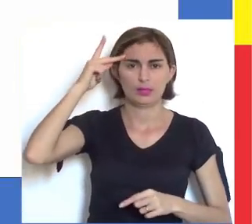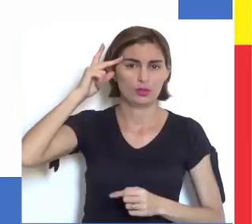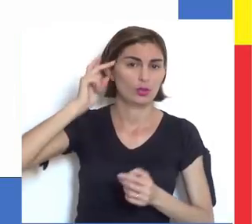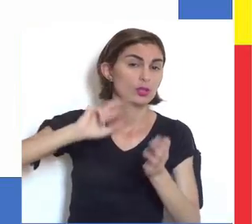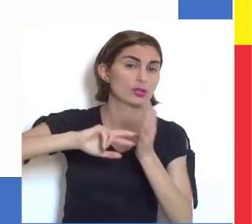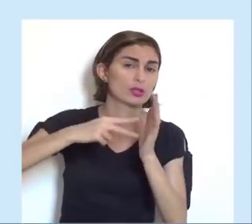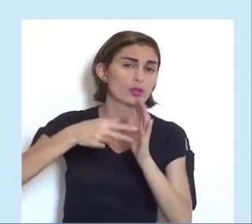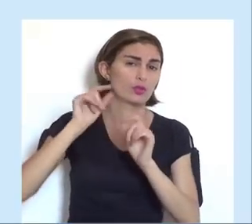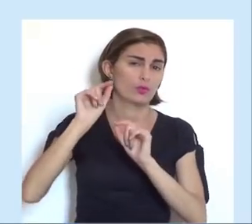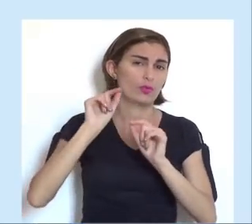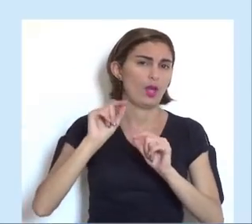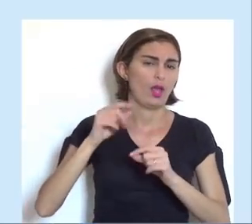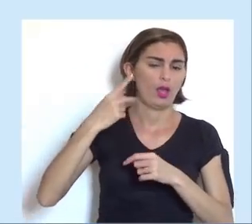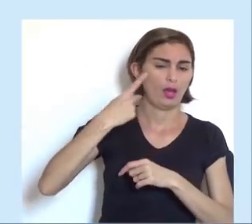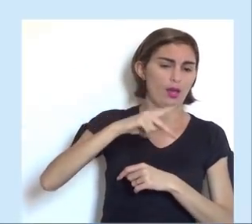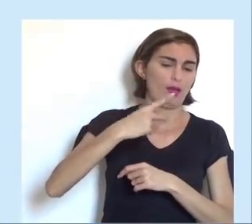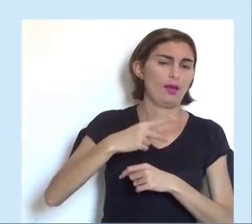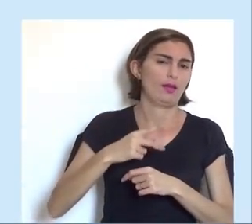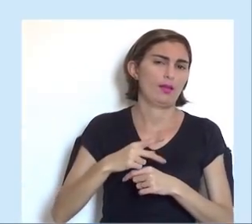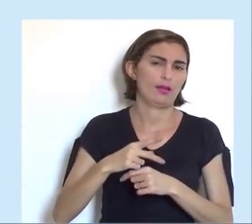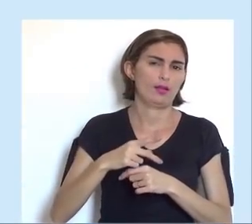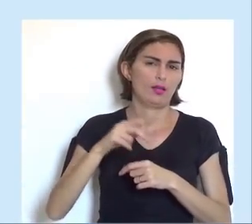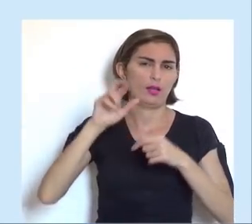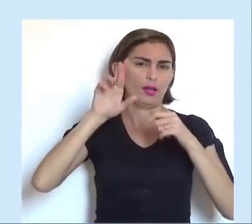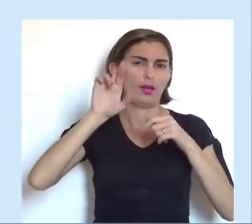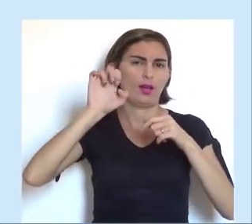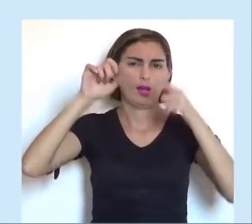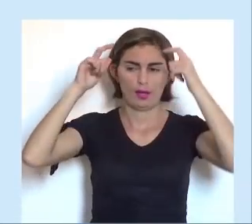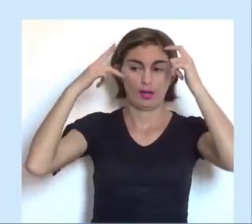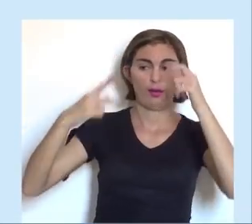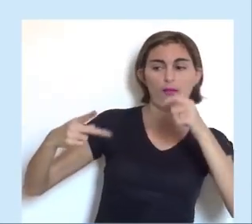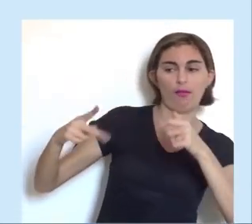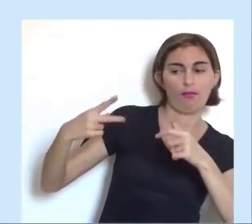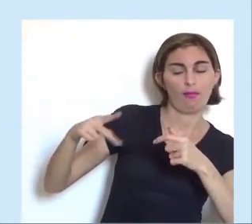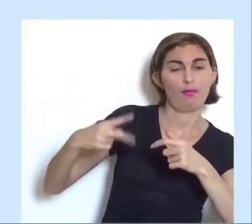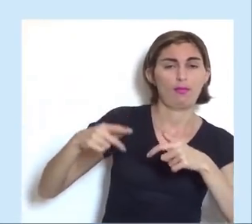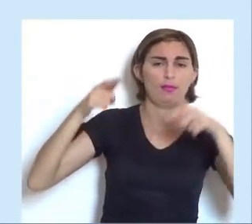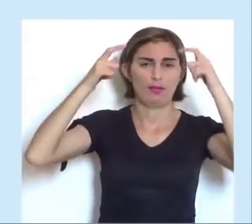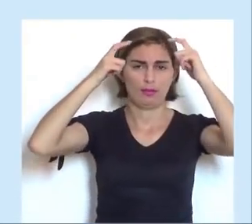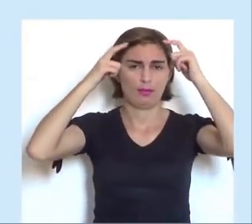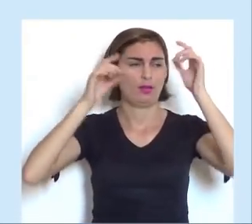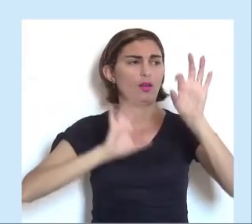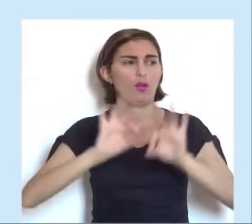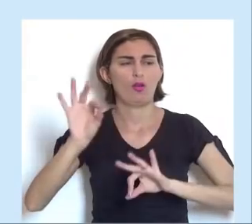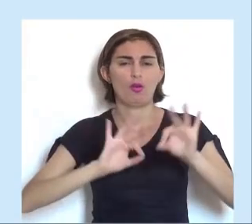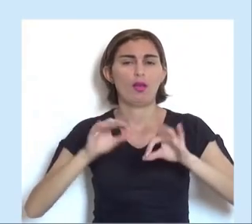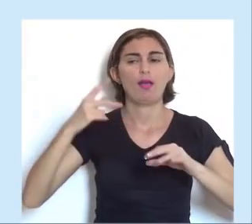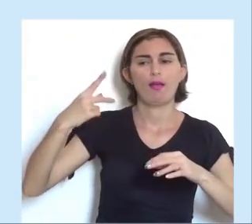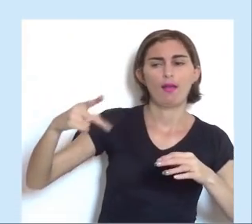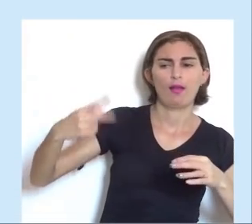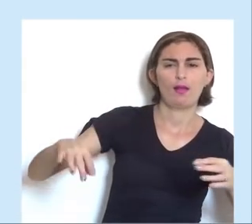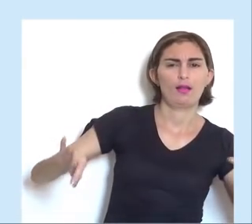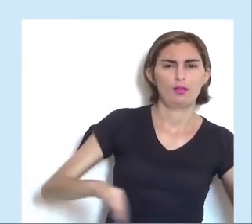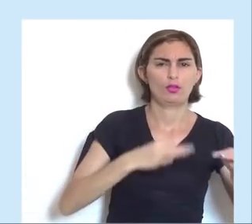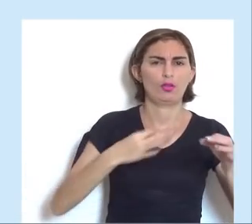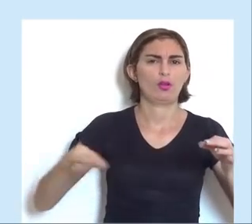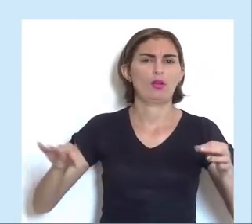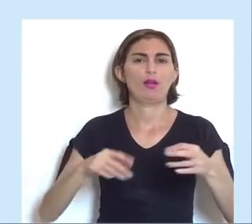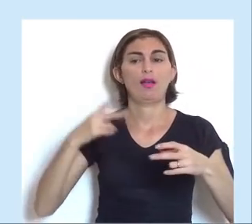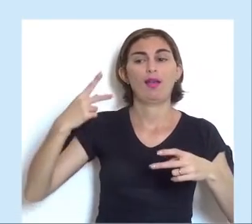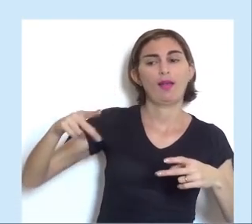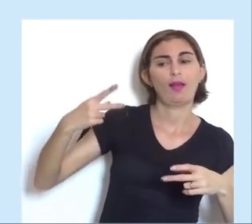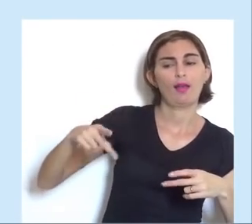pessoa. O que é isso? A terceira pessoa é ele. Então, o rei organizou, ele organizou. Ele tocava muito